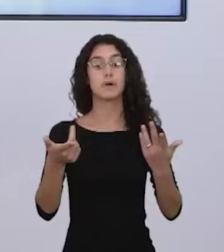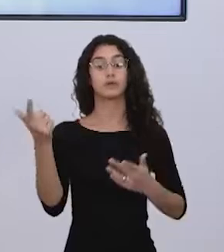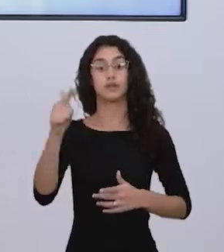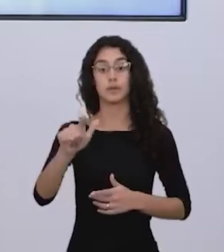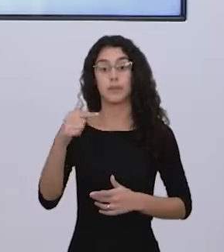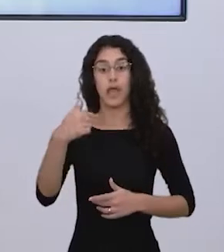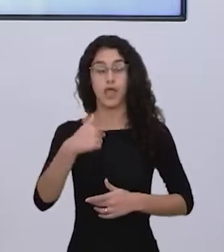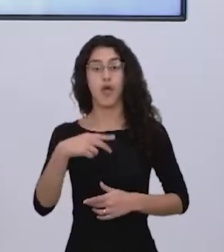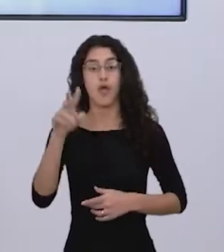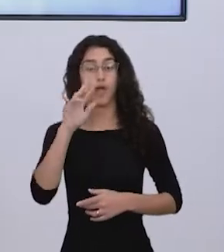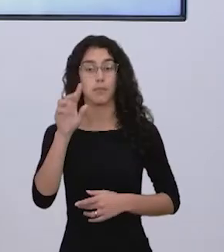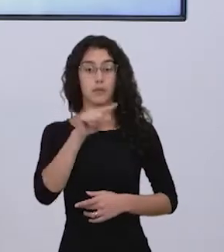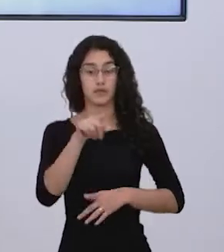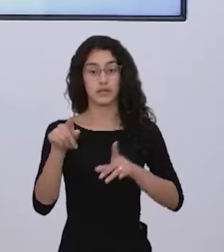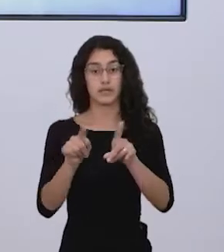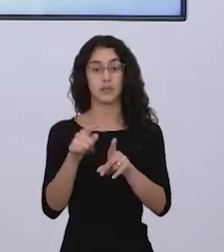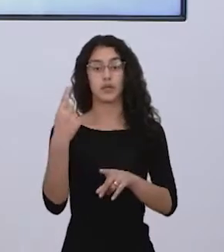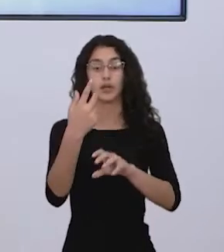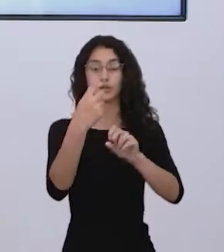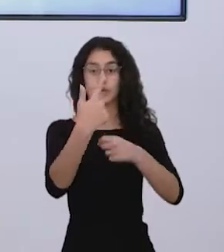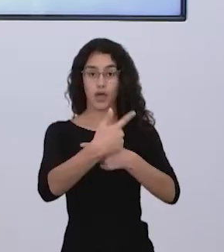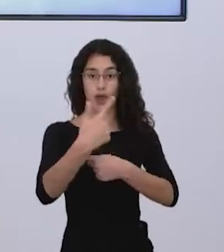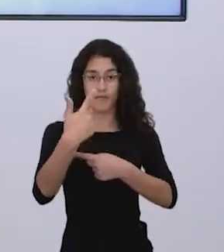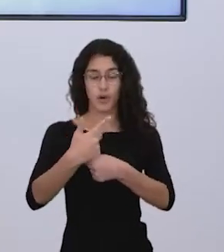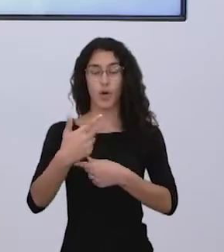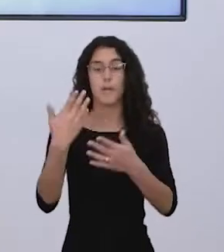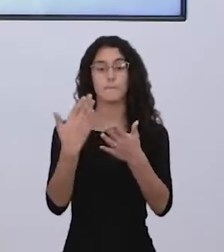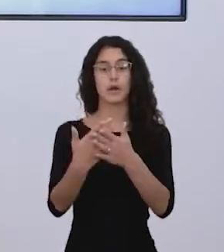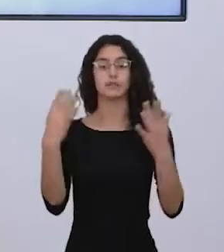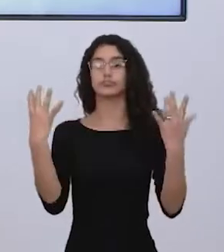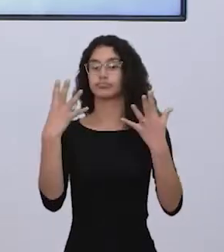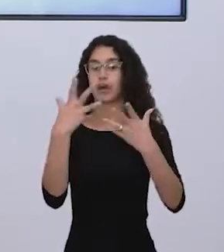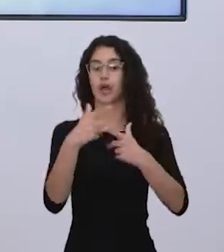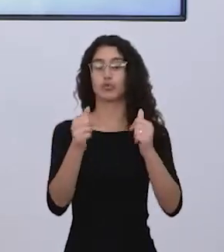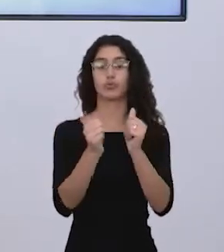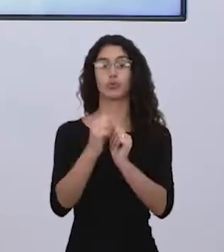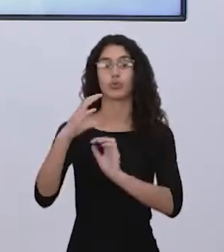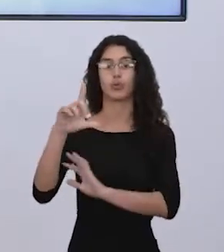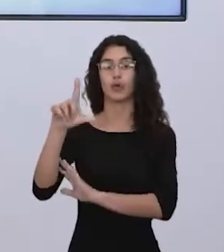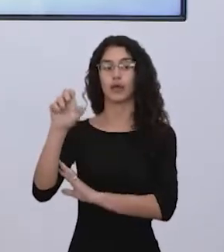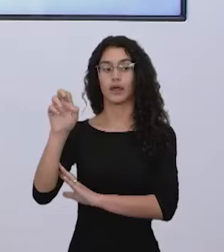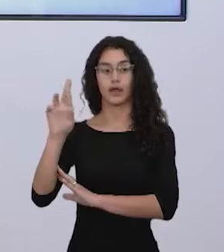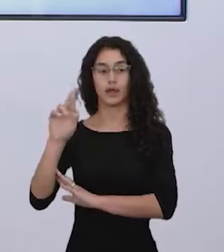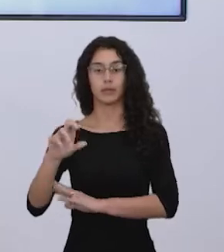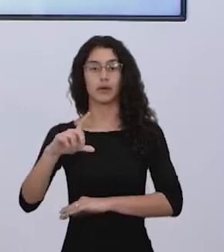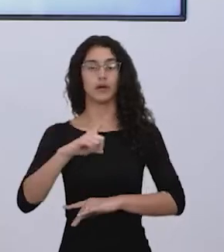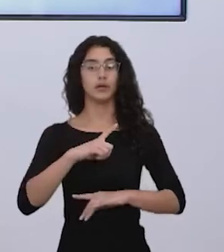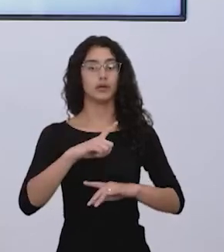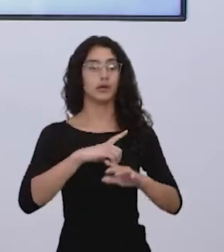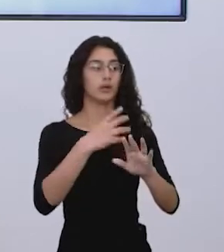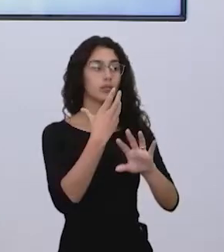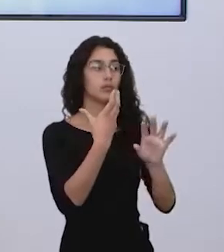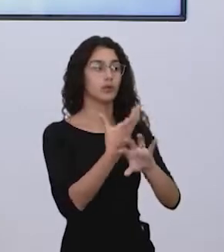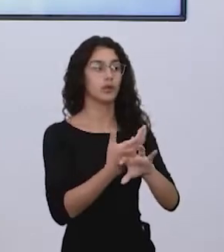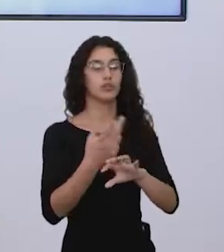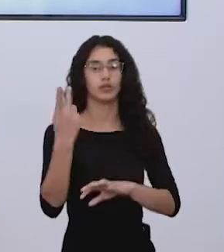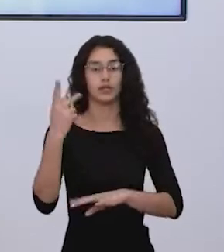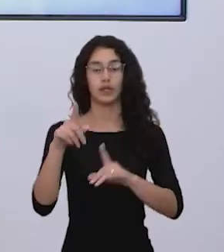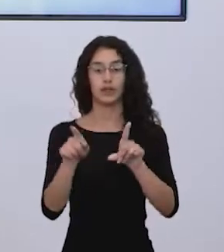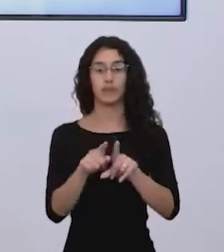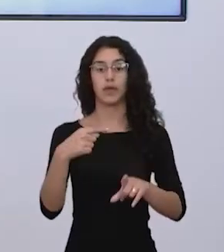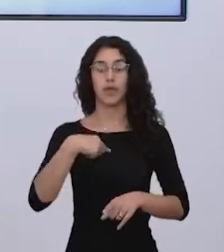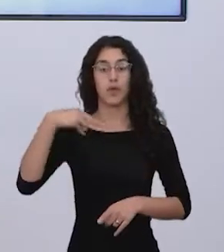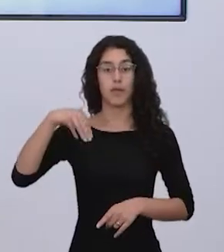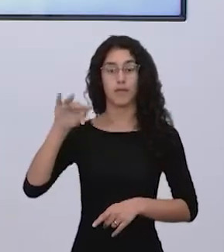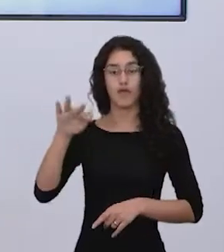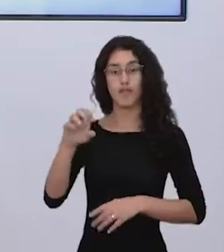vez, eu vou lembrar para vocês, a gente gravou uma aula maravilhosa com o Kleber no componente dele, tá? Eu e a Mafê, a